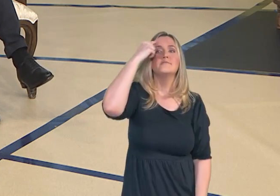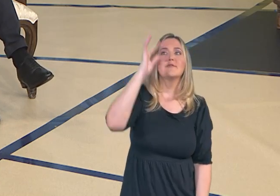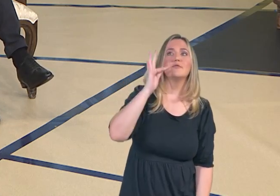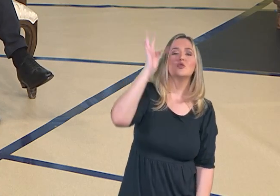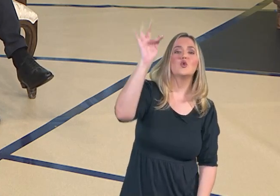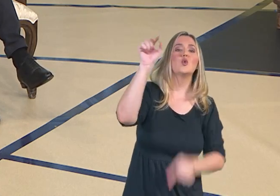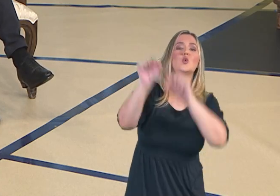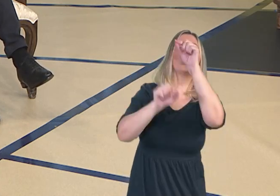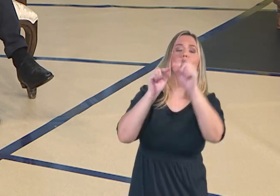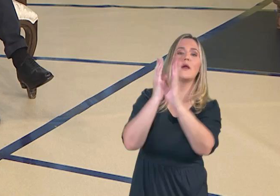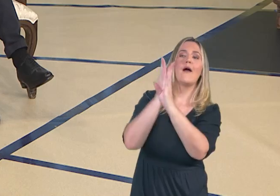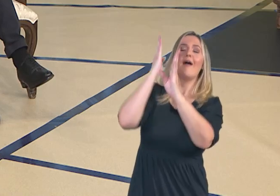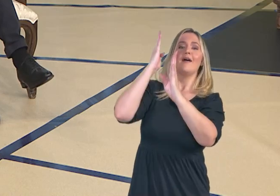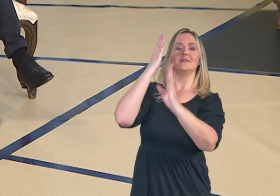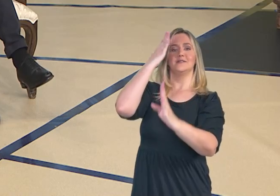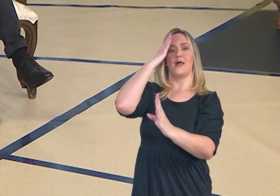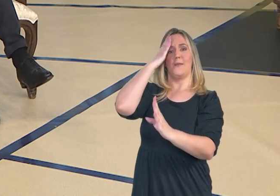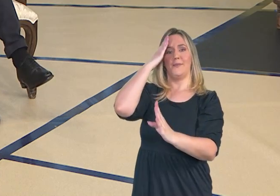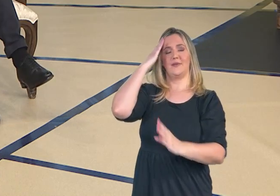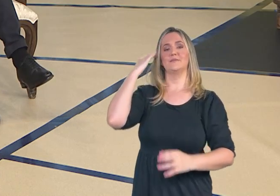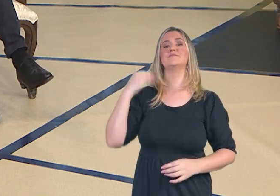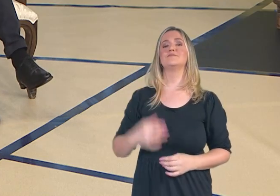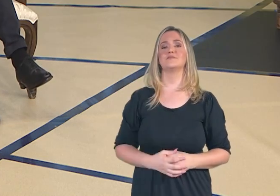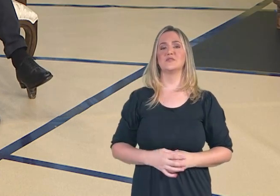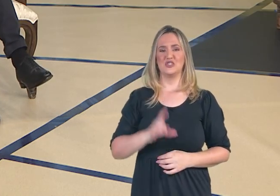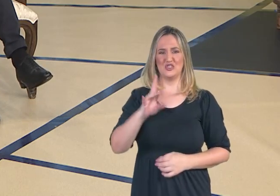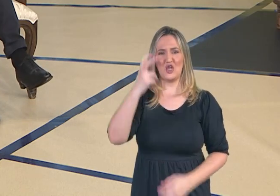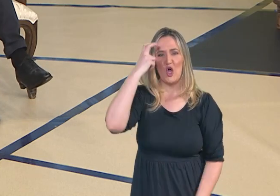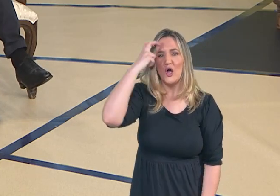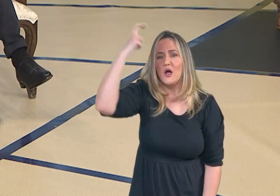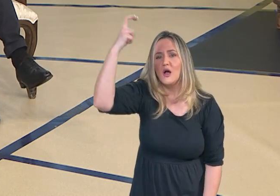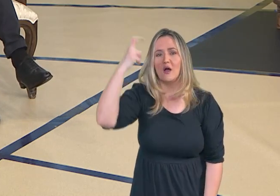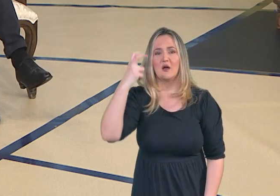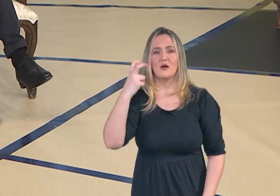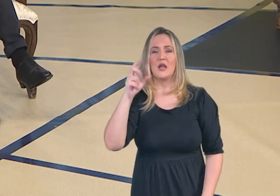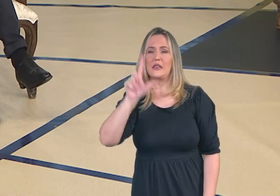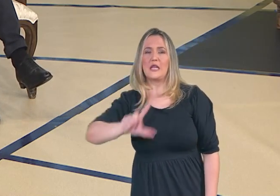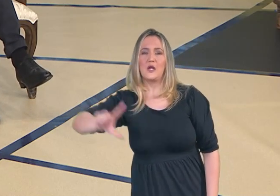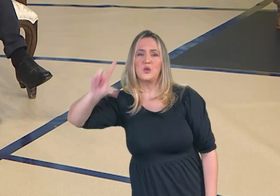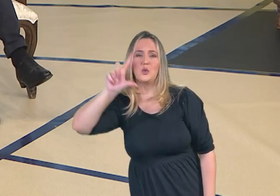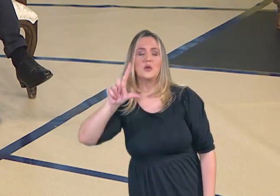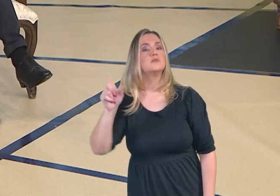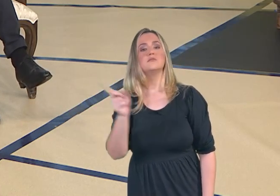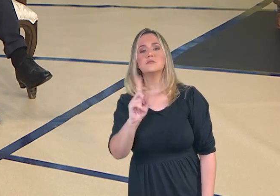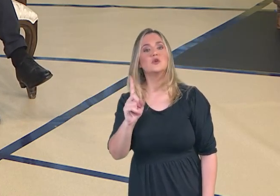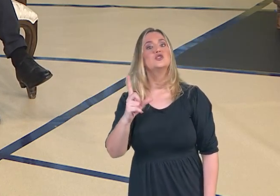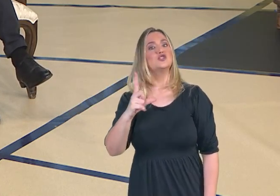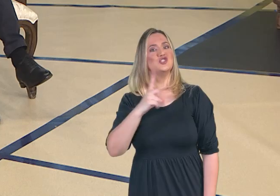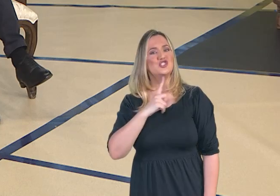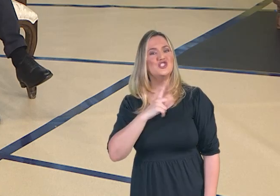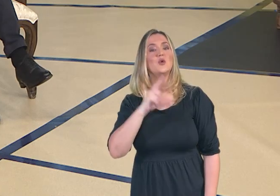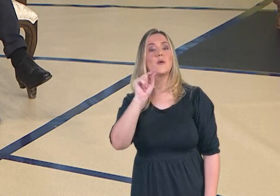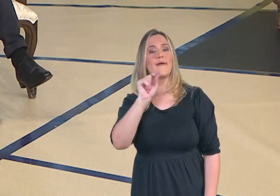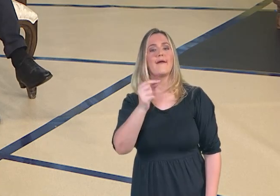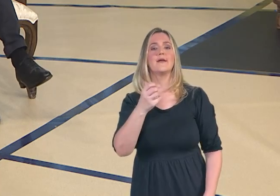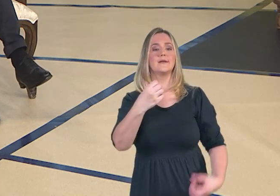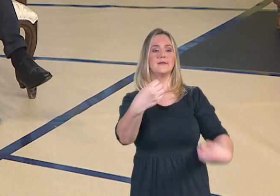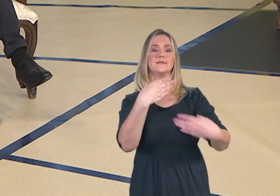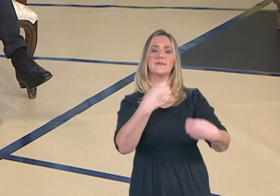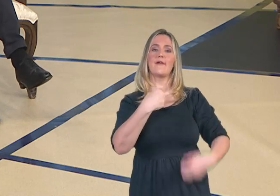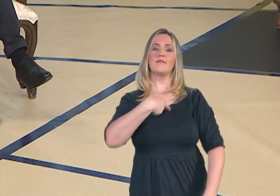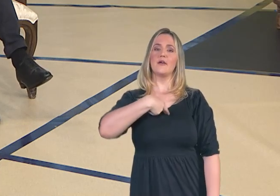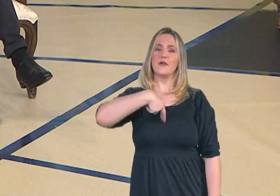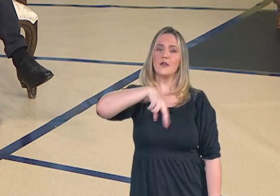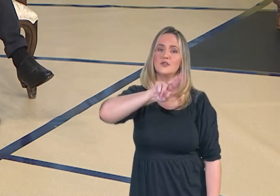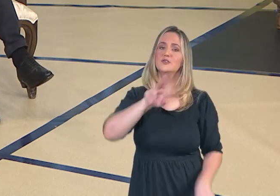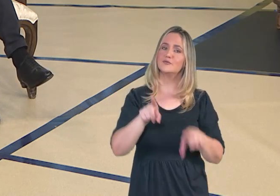domínio intelectual ou às artes, não. Ele tocava no íntimo, no cerne do aspecto da vida diária, incluindo o quê? A